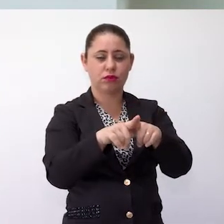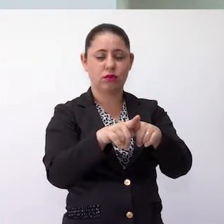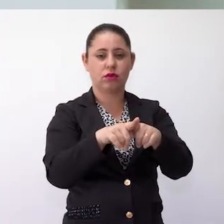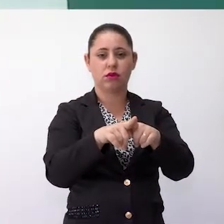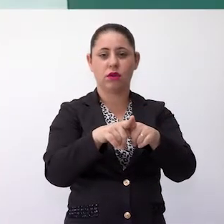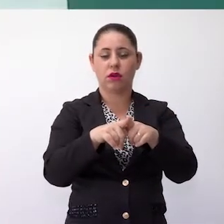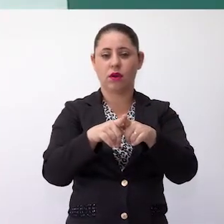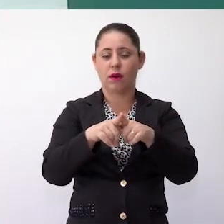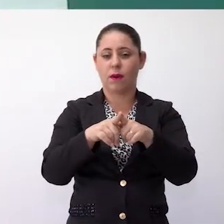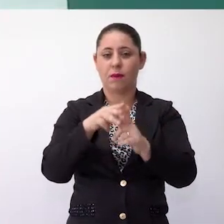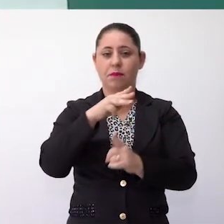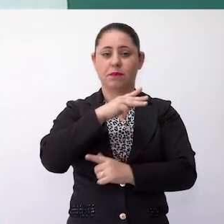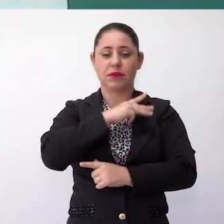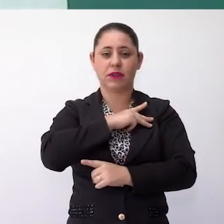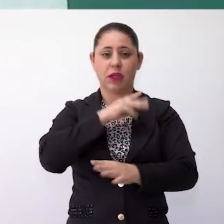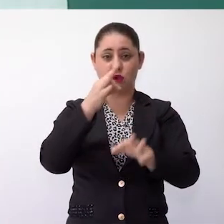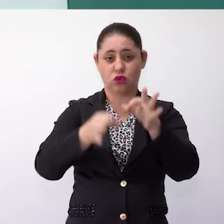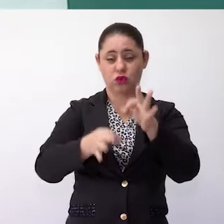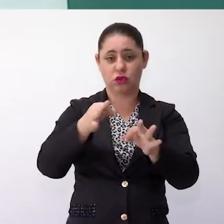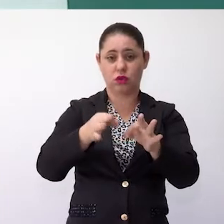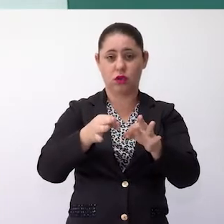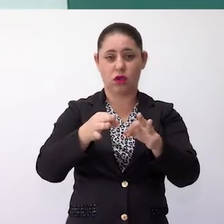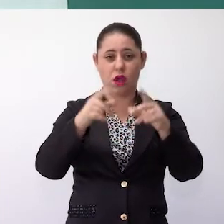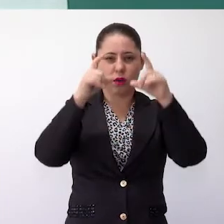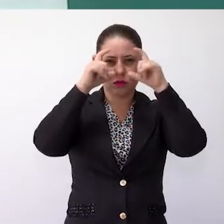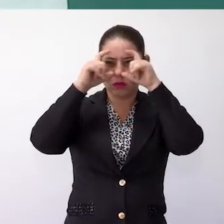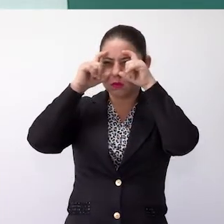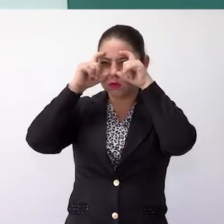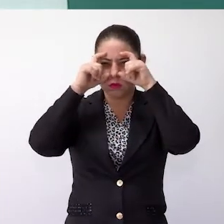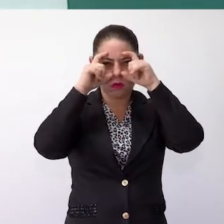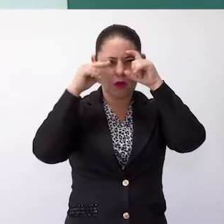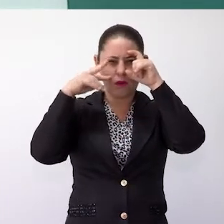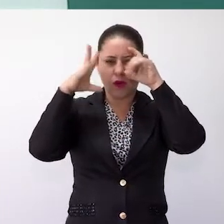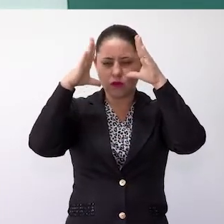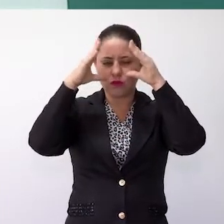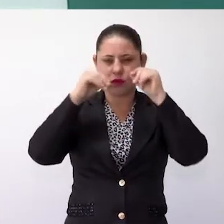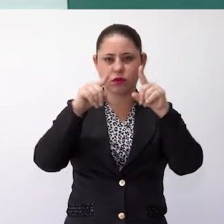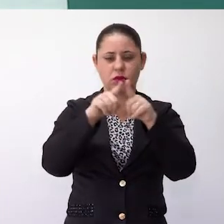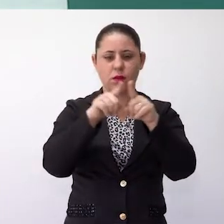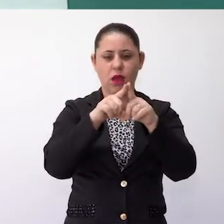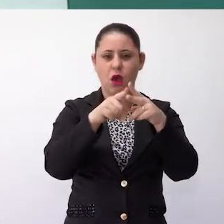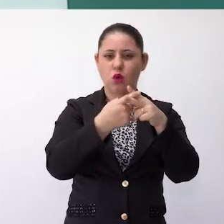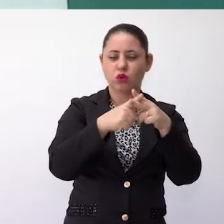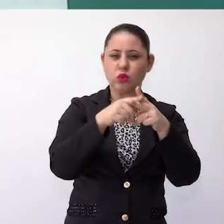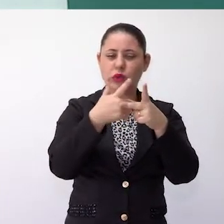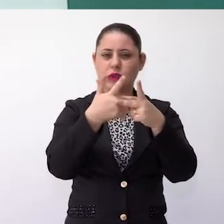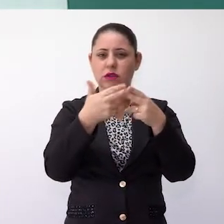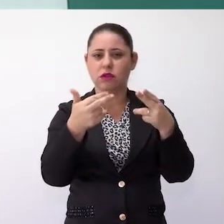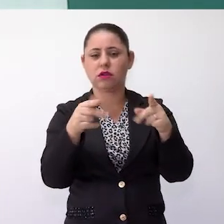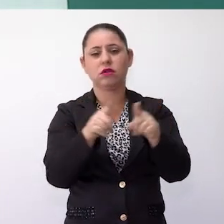da Justiça equipamentos de óculos de visão noturna e alguns equipamentos que vai nos